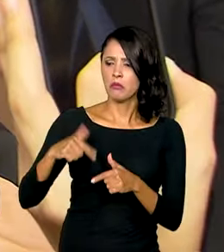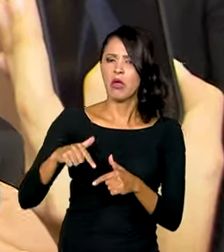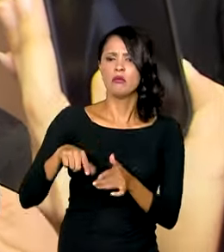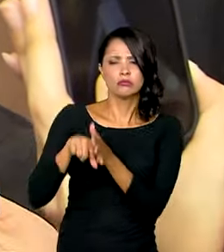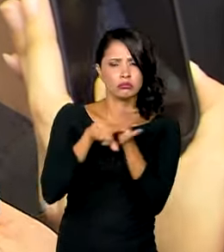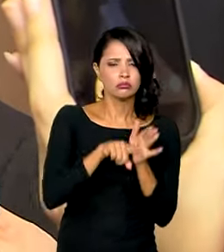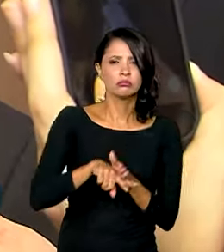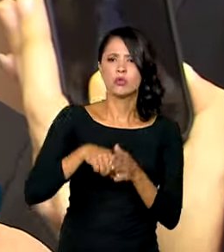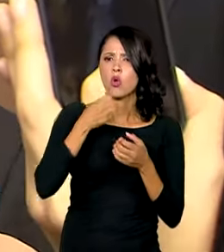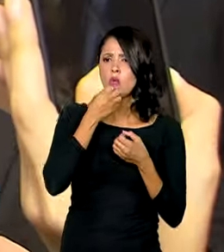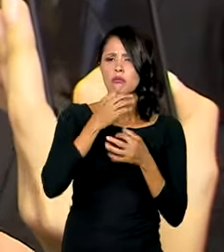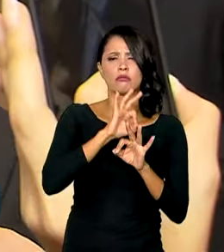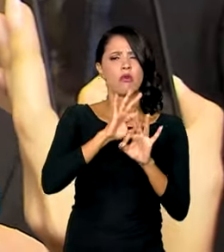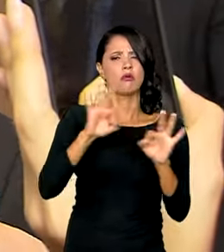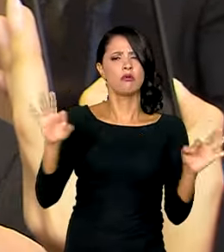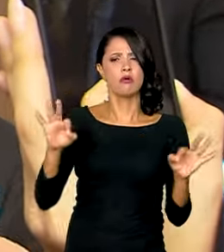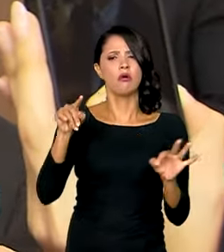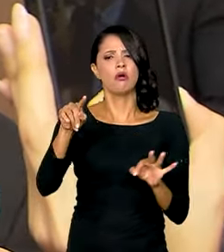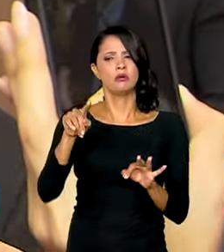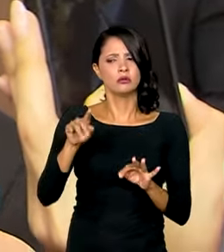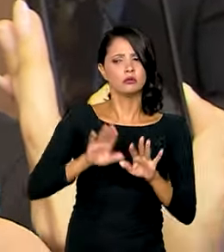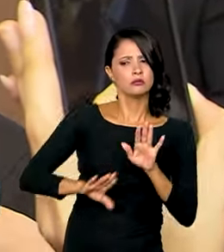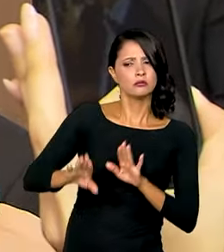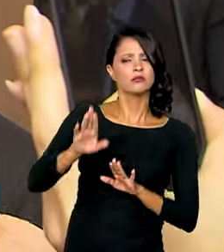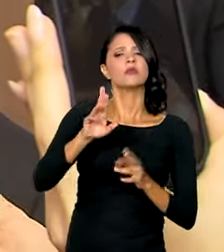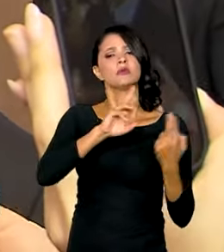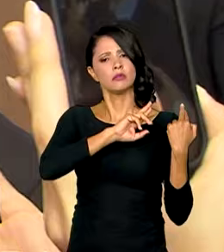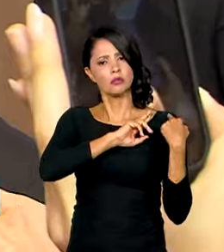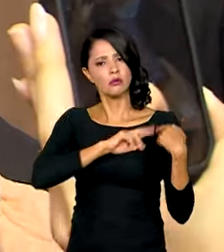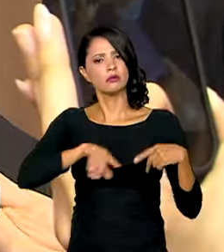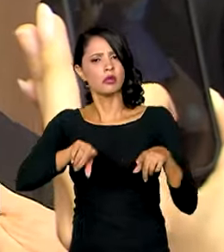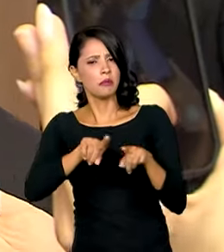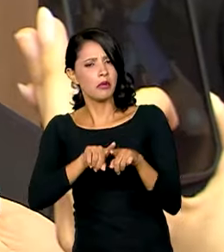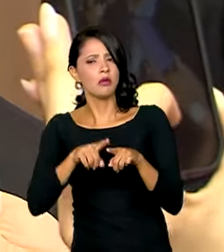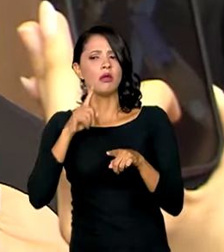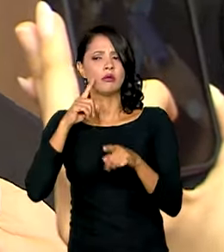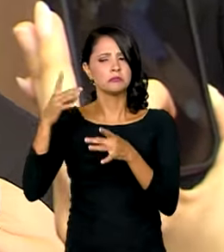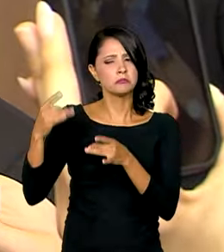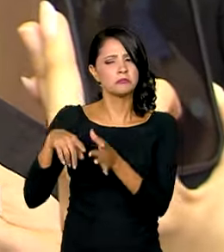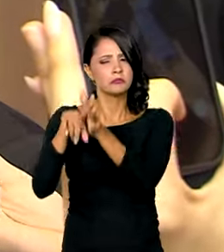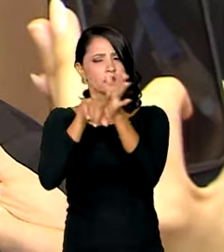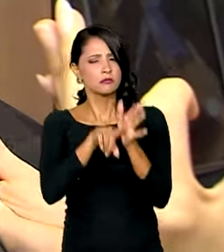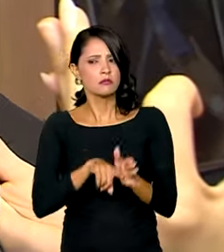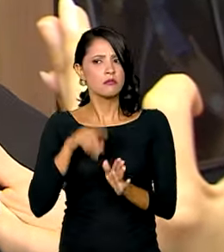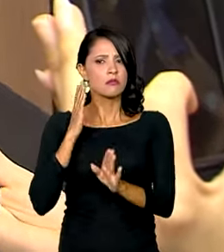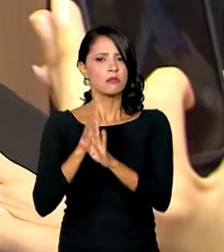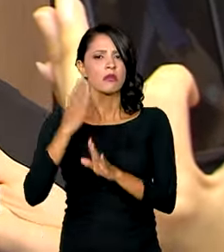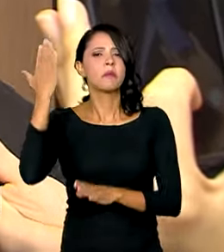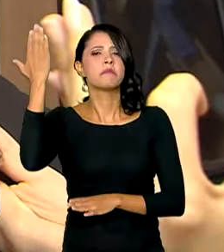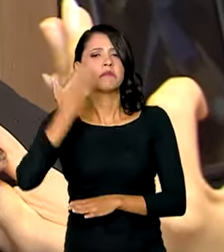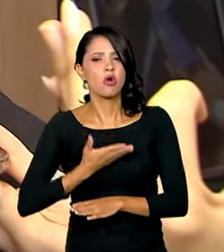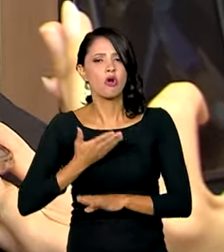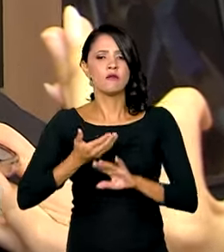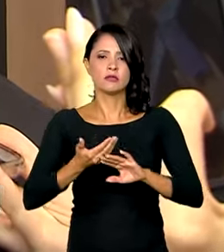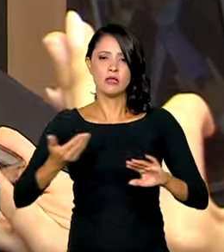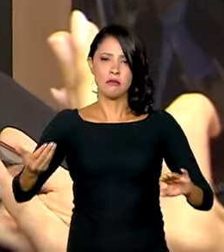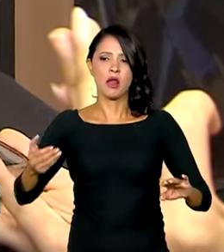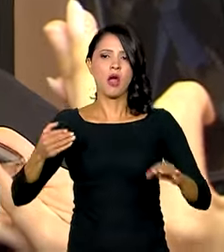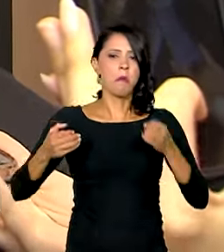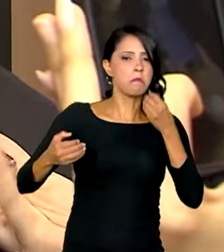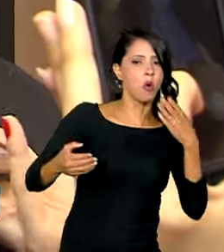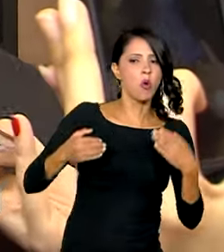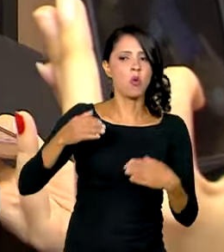bem com prudência, com responsabilidade, com fundamentos, fazer as investigações necessárias, separar o joio do